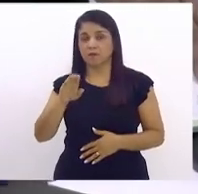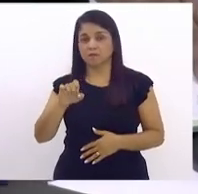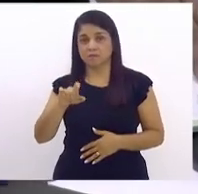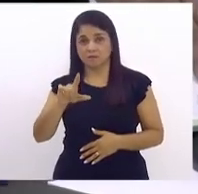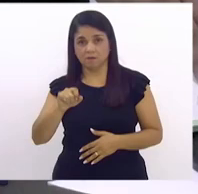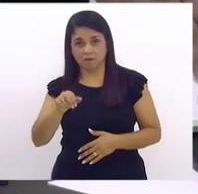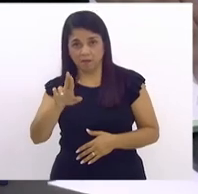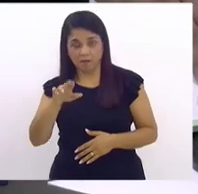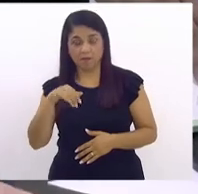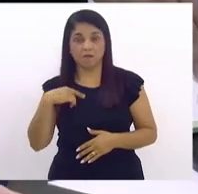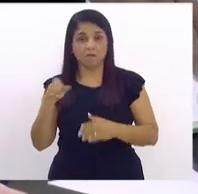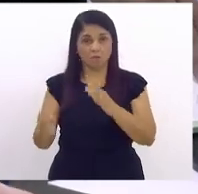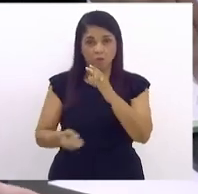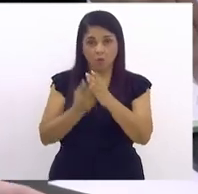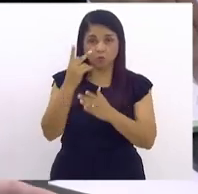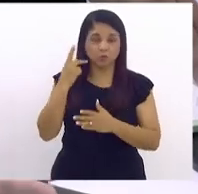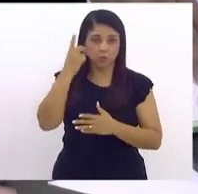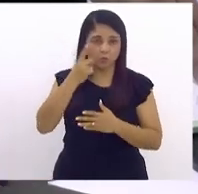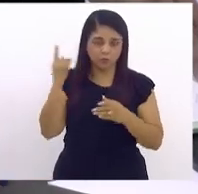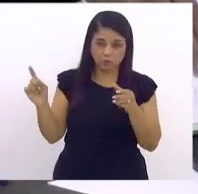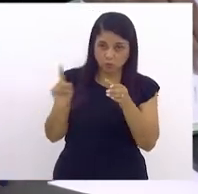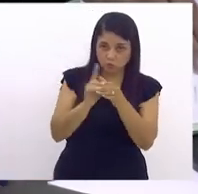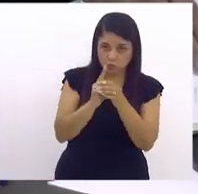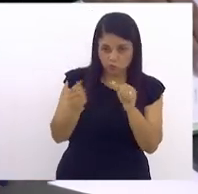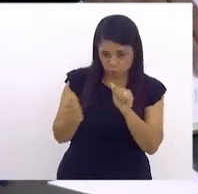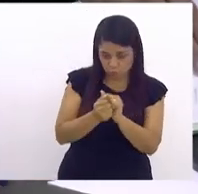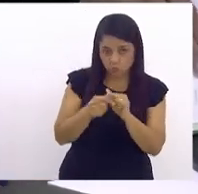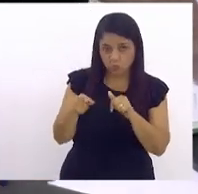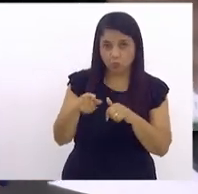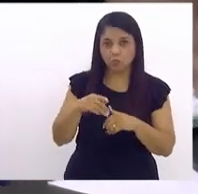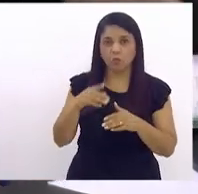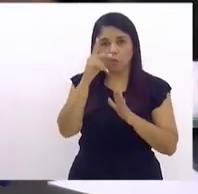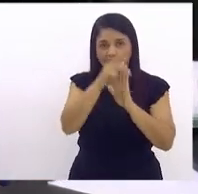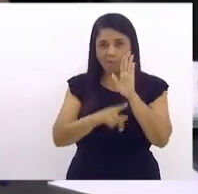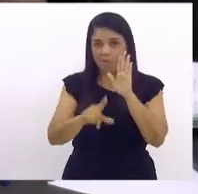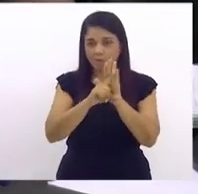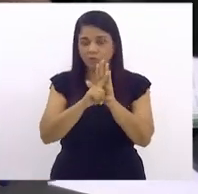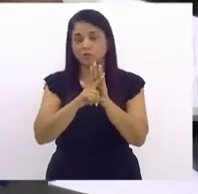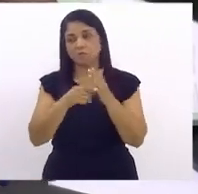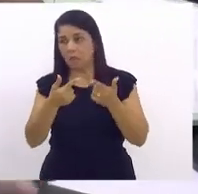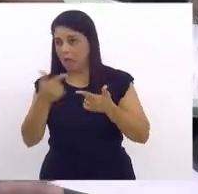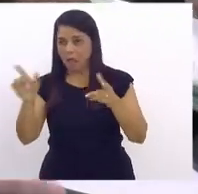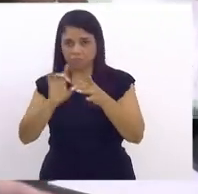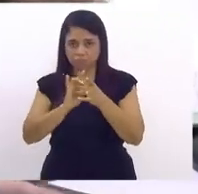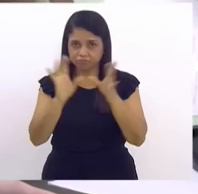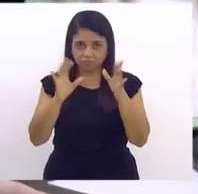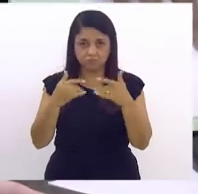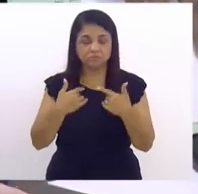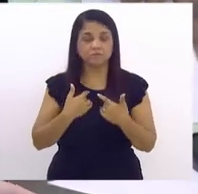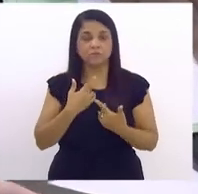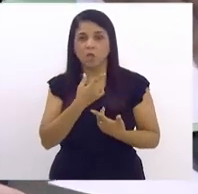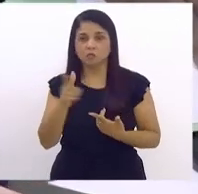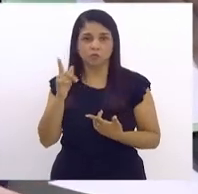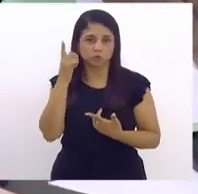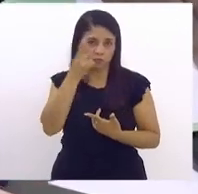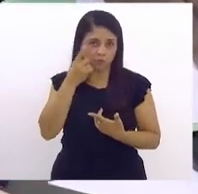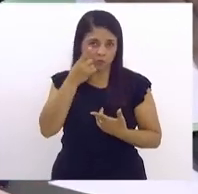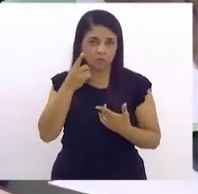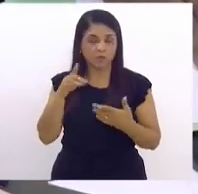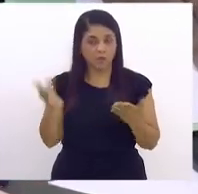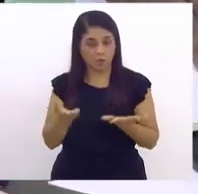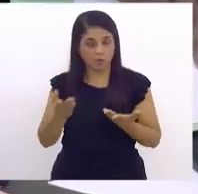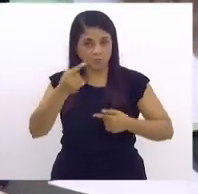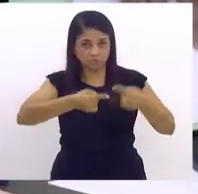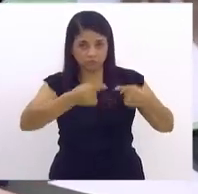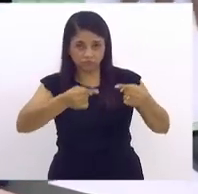Eu devo ser coautor com ele do projeto e aberto aos demais colegas também. Mas, aproveitando só o ensejo da discussão, ela veio agora